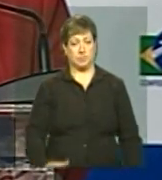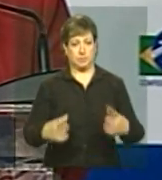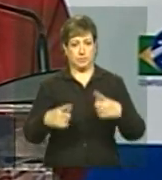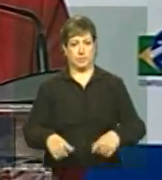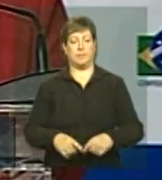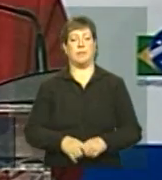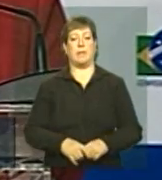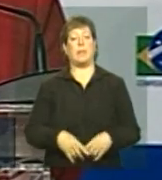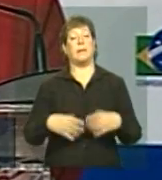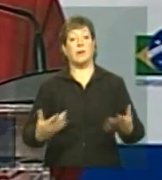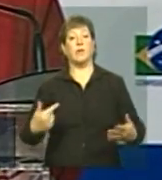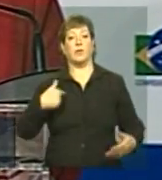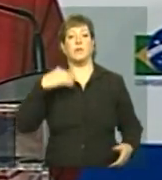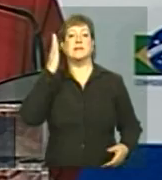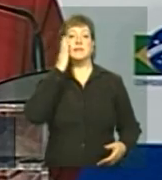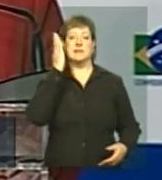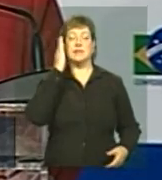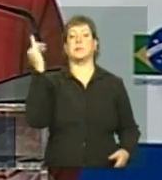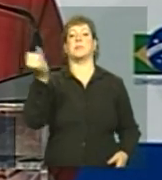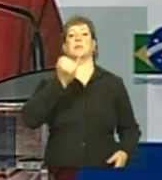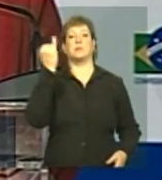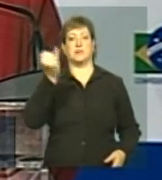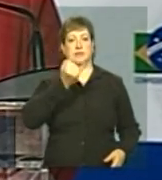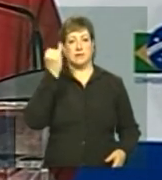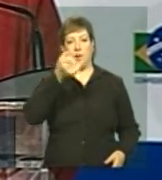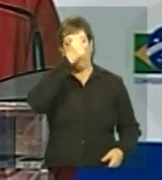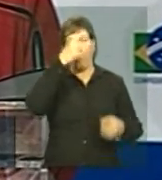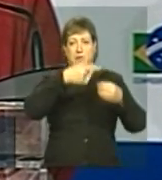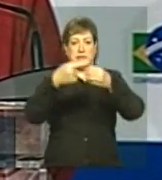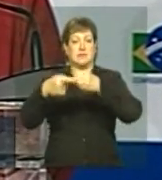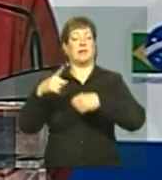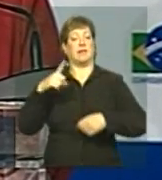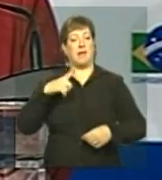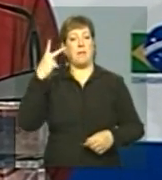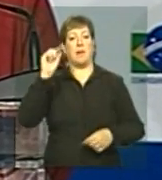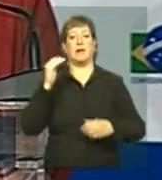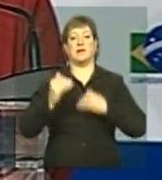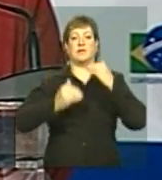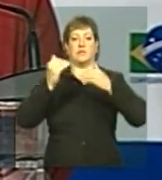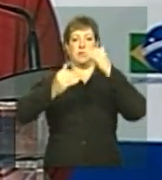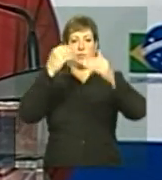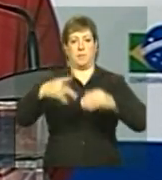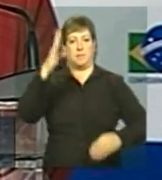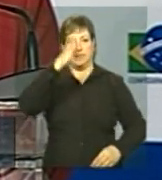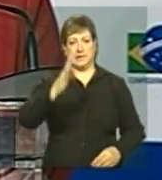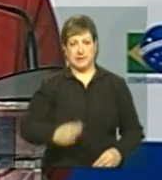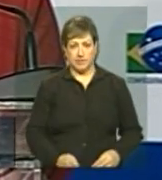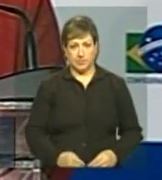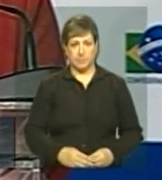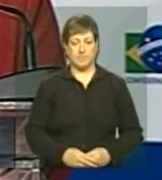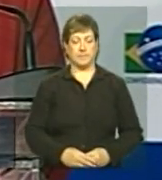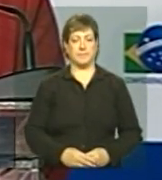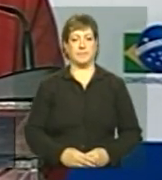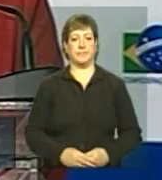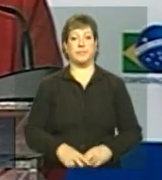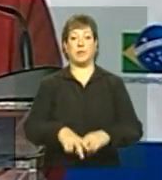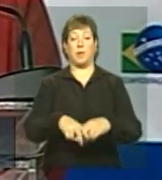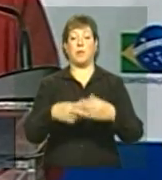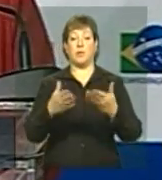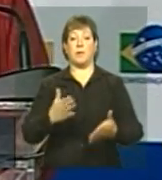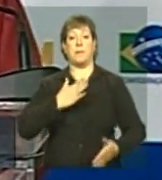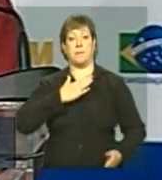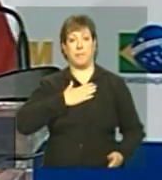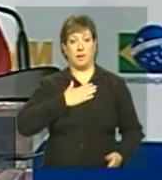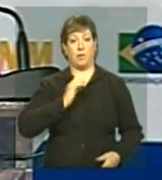sei a importância que os municípios têm para o desenvolvimento do Brasil. Por isso, meu